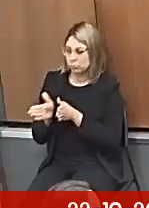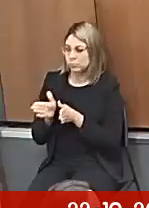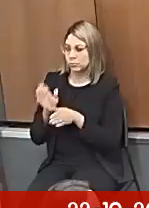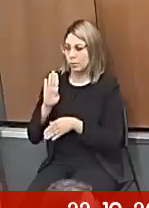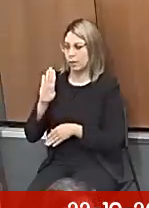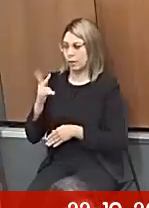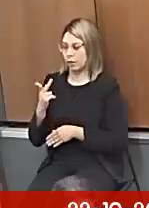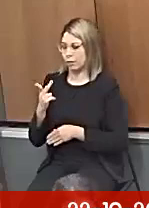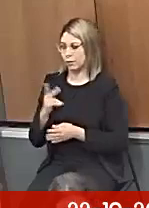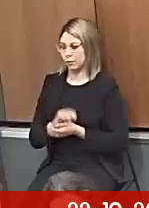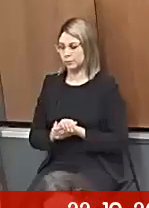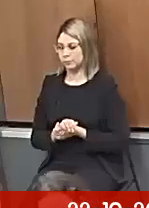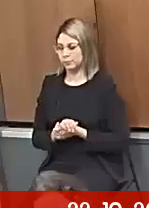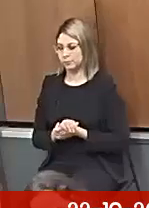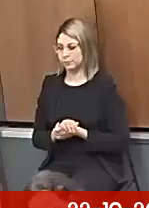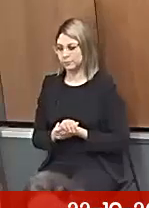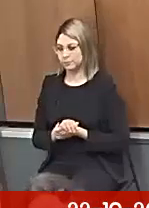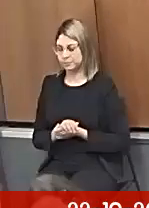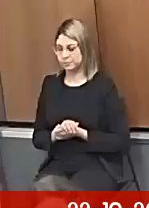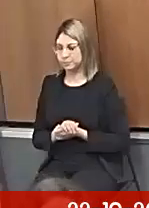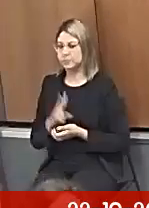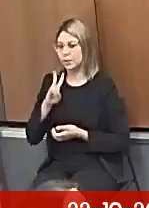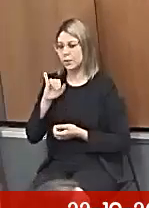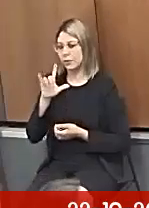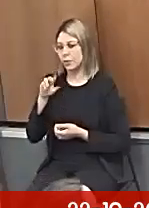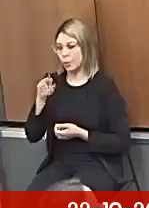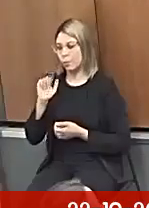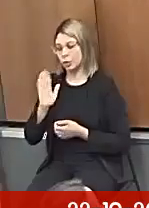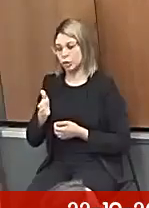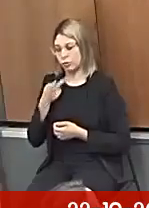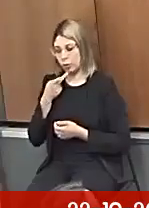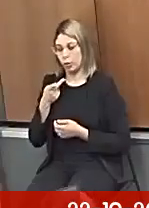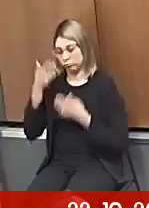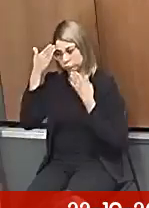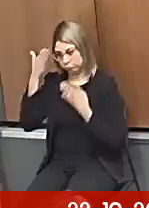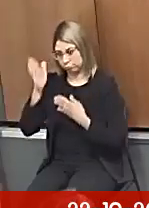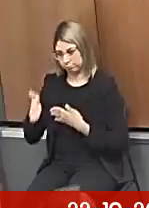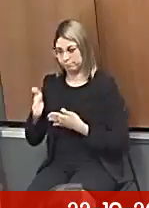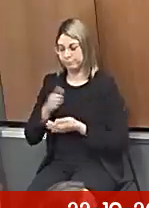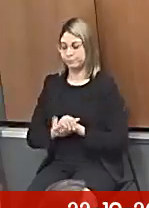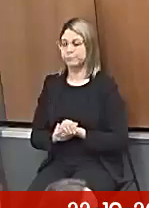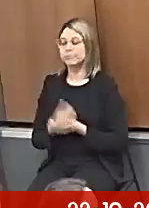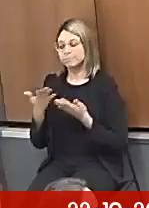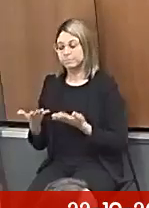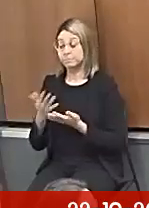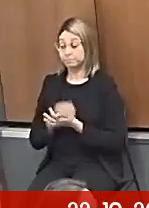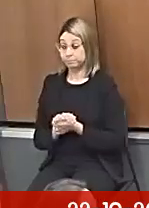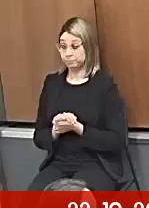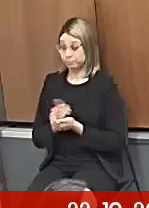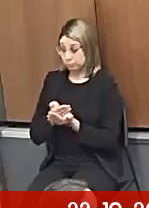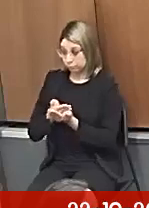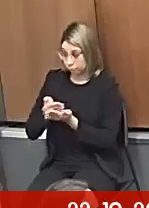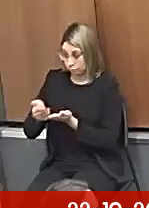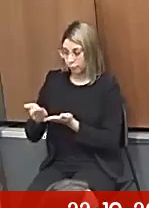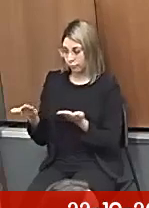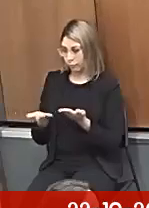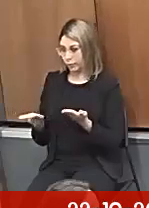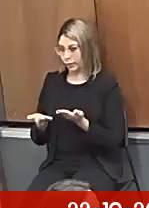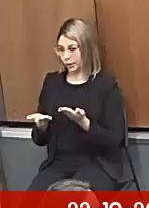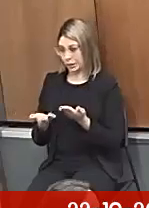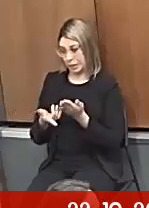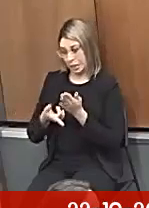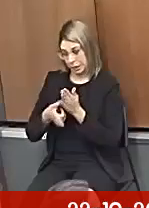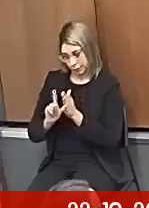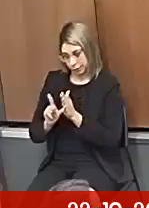né? É o Arley, né? Isso, a dona Vilma nós já agradecemos também. Muito bem. Dando início aqui, antes de passar